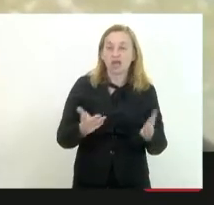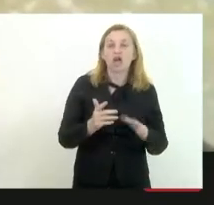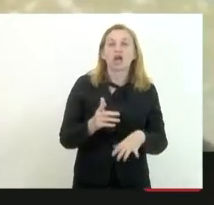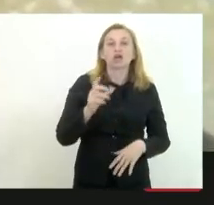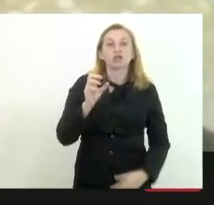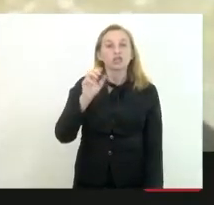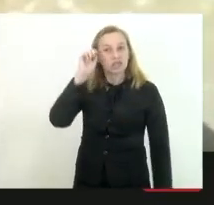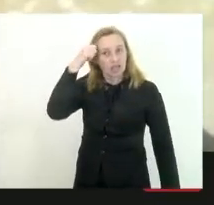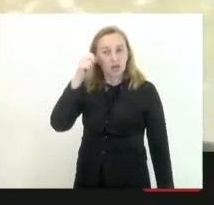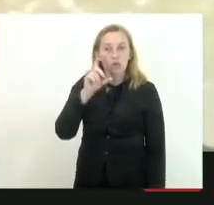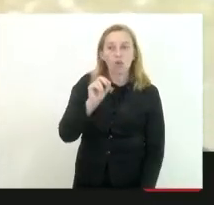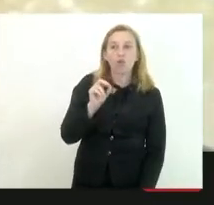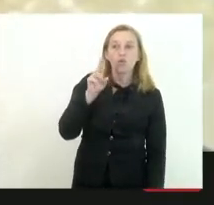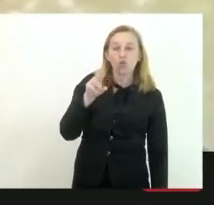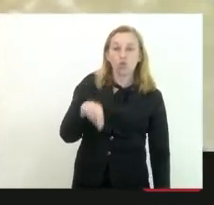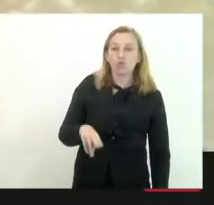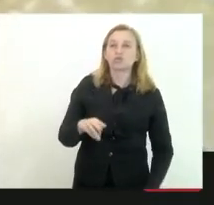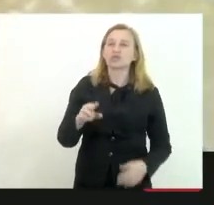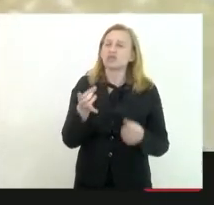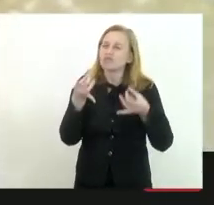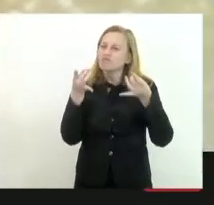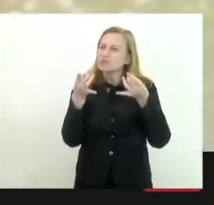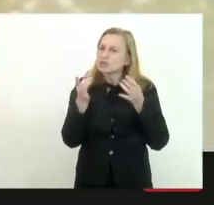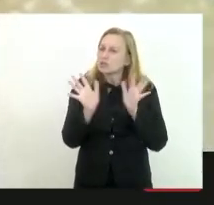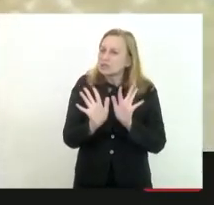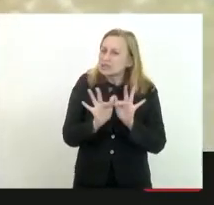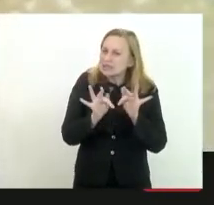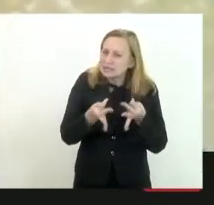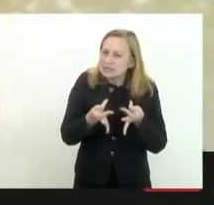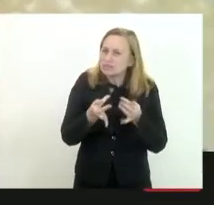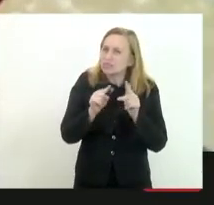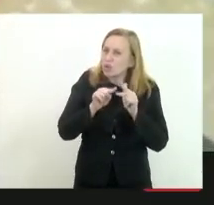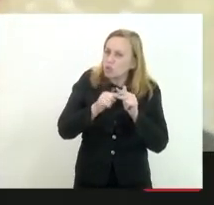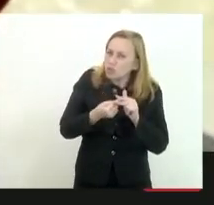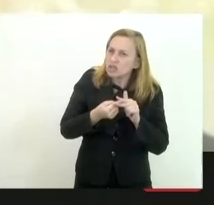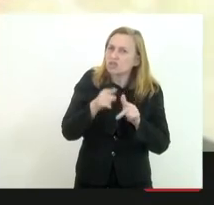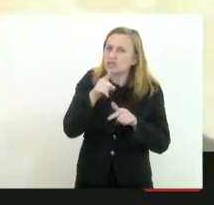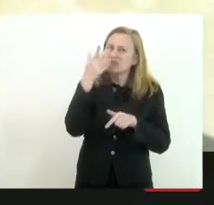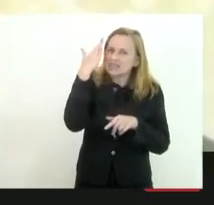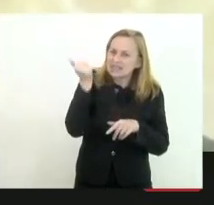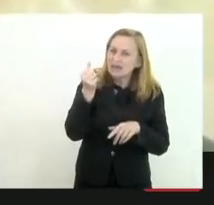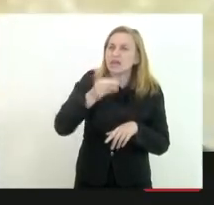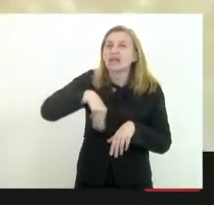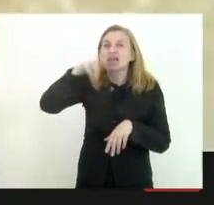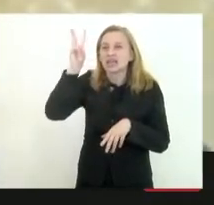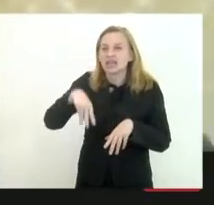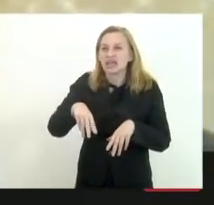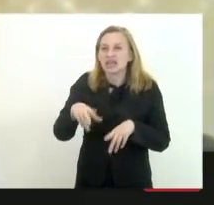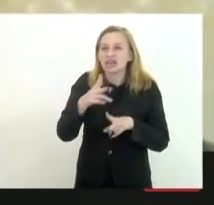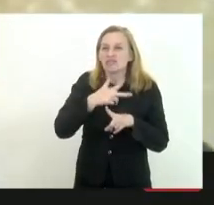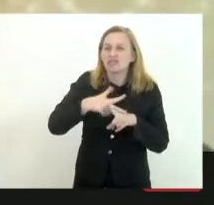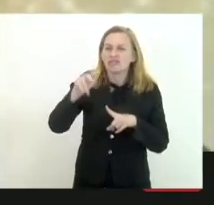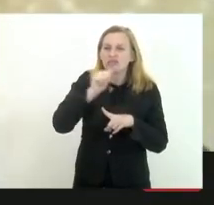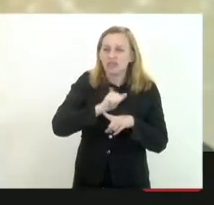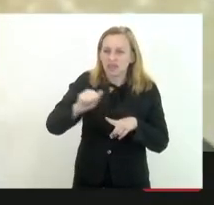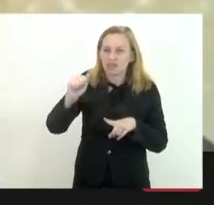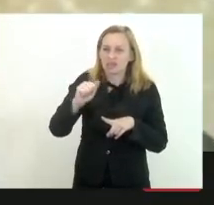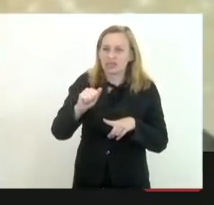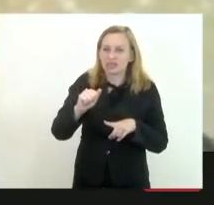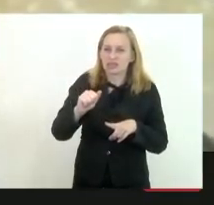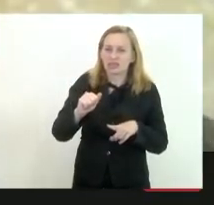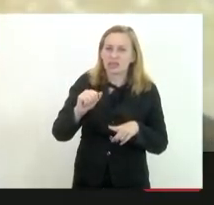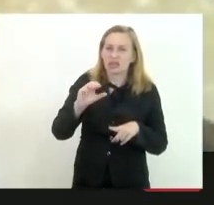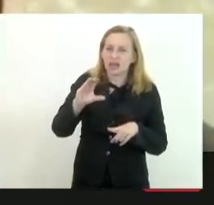Mas tem um detalhezinho pequeno, só para correção. Você sabe quem é campeão na caridade no